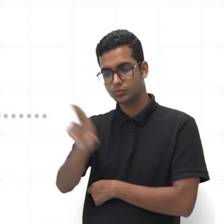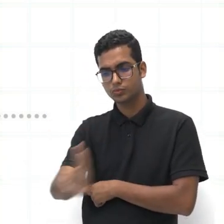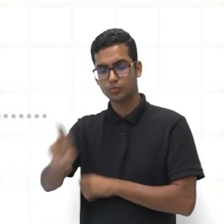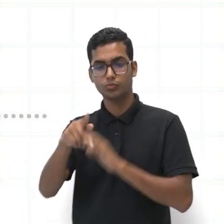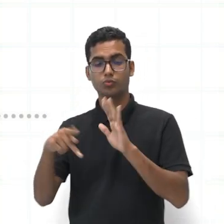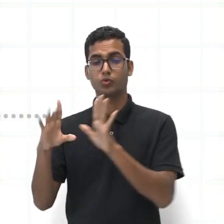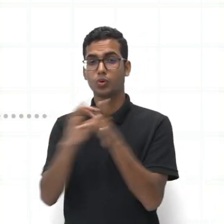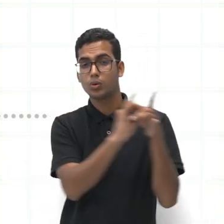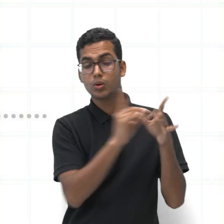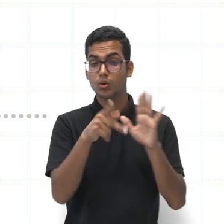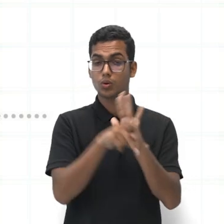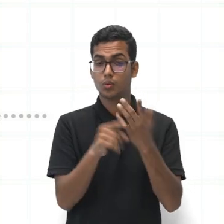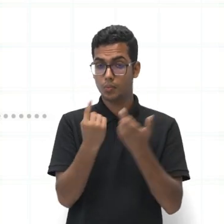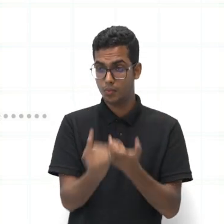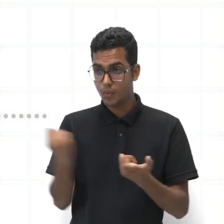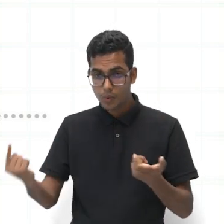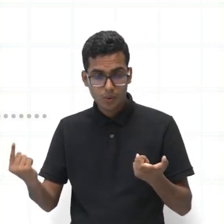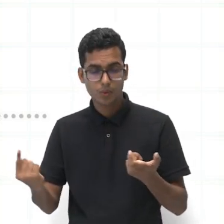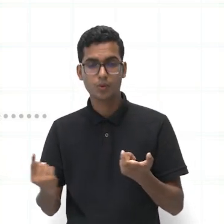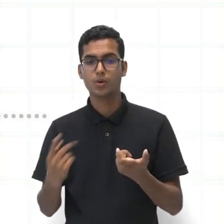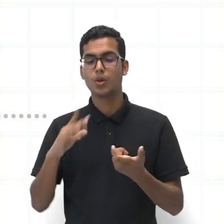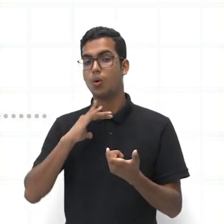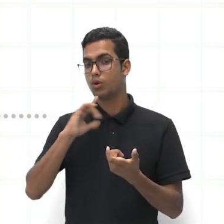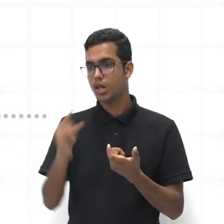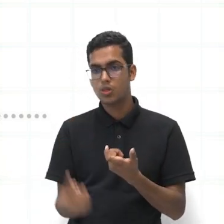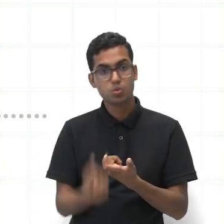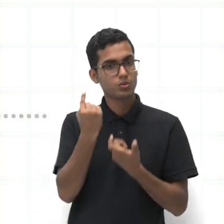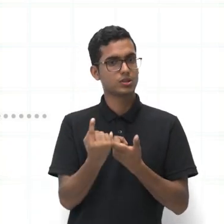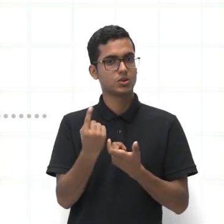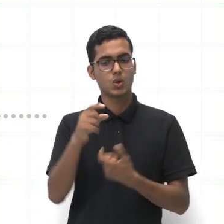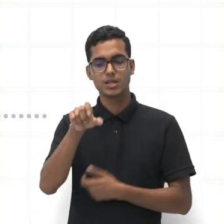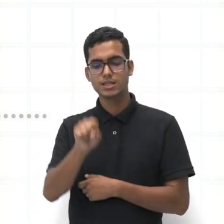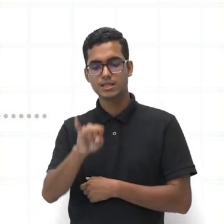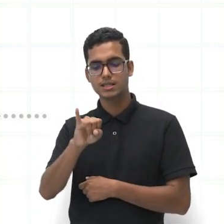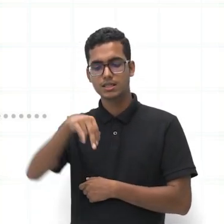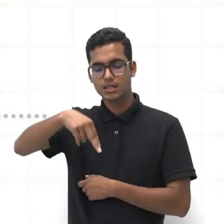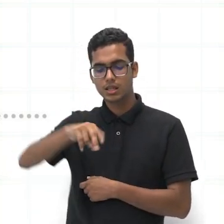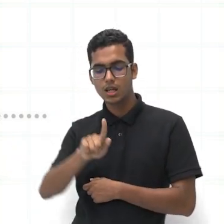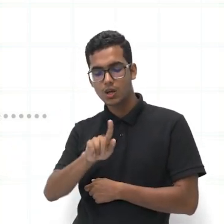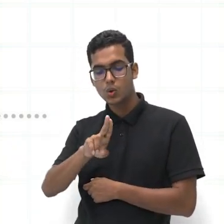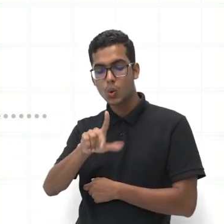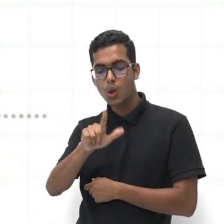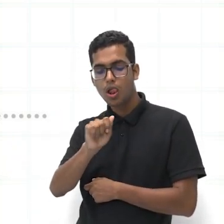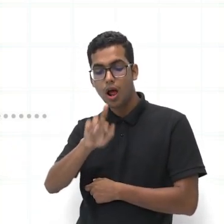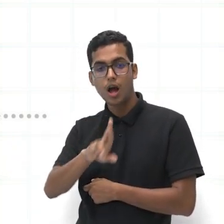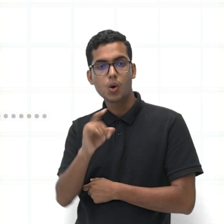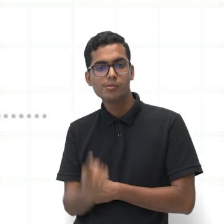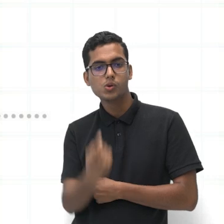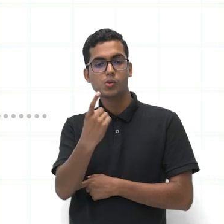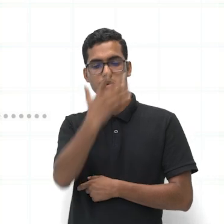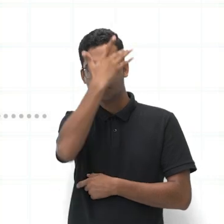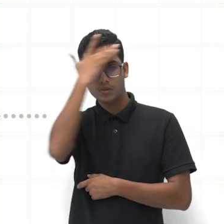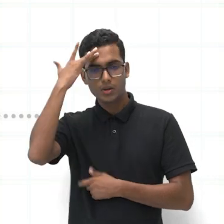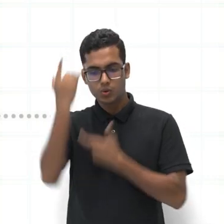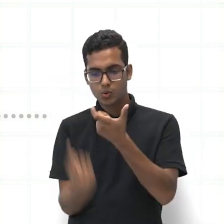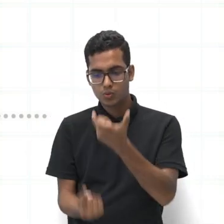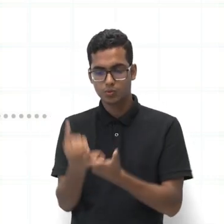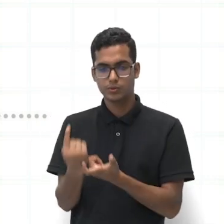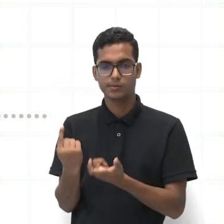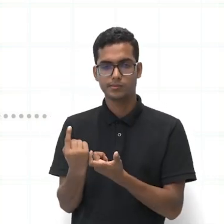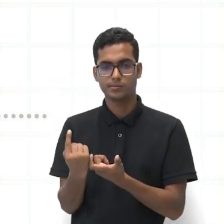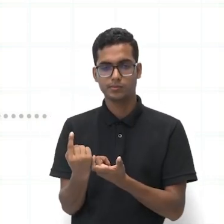estiver no singular, tá? Singular é uma única pessoa, por exemplo, she é ela, né? É uma única